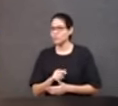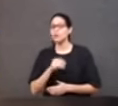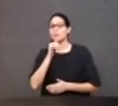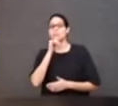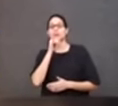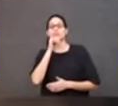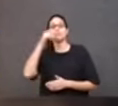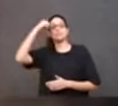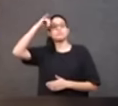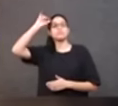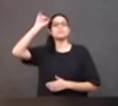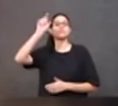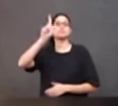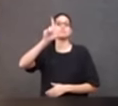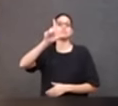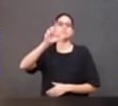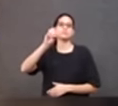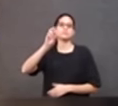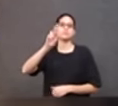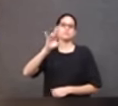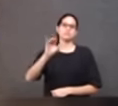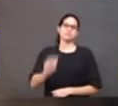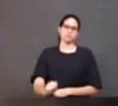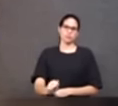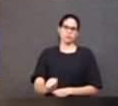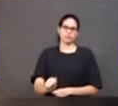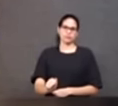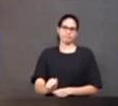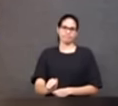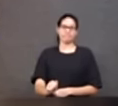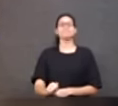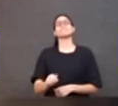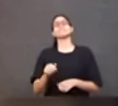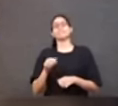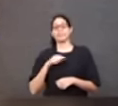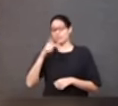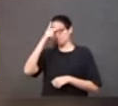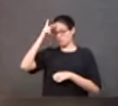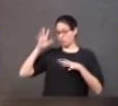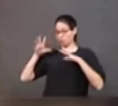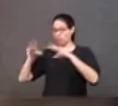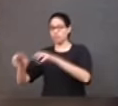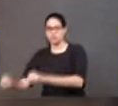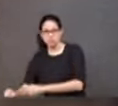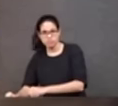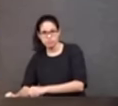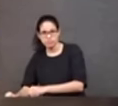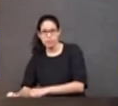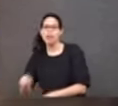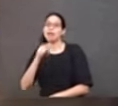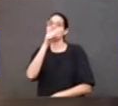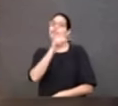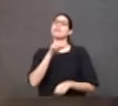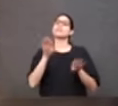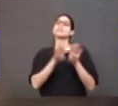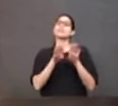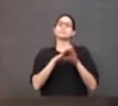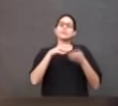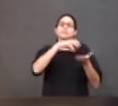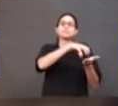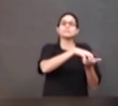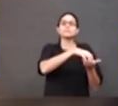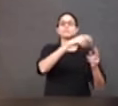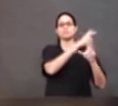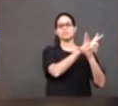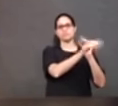Glória, os problemas do campus de Patos de Minas, que teve que reiniciar todo o processo de definição da